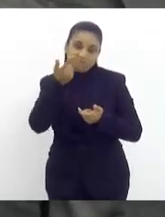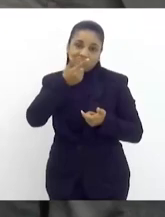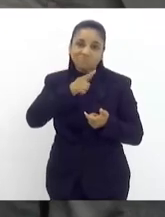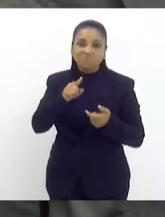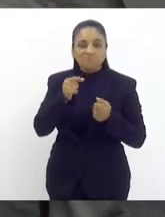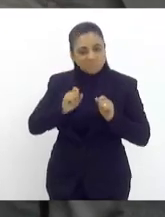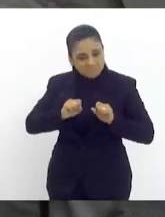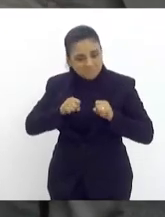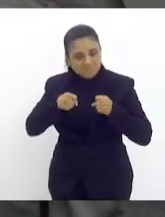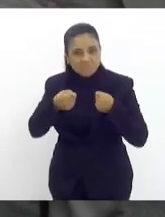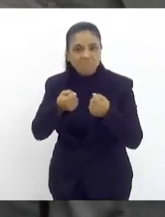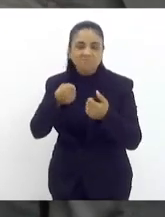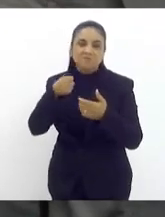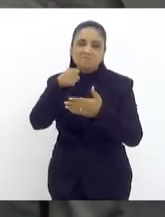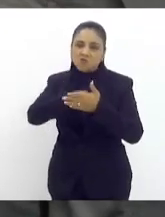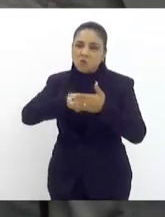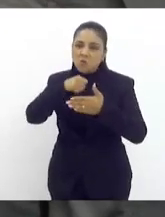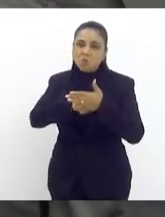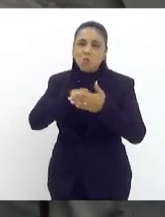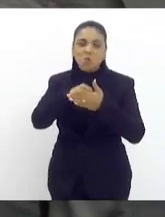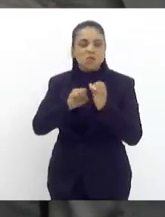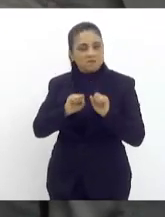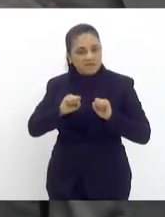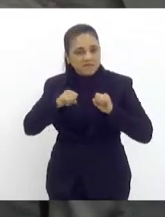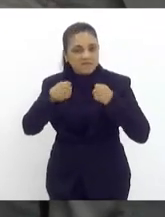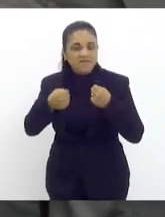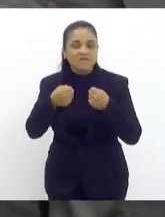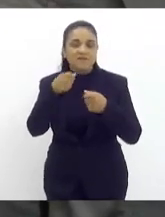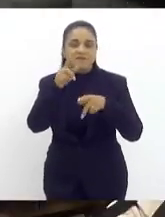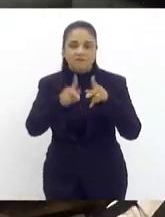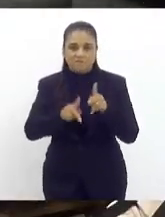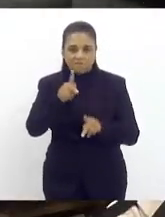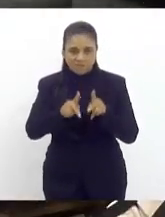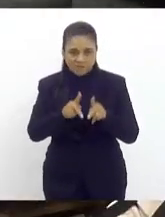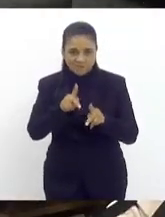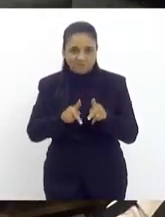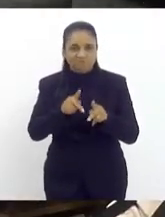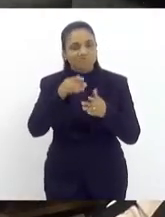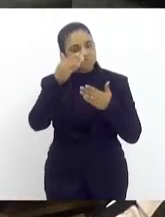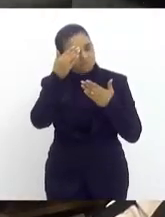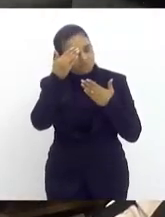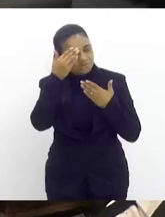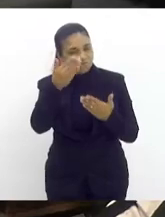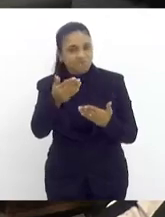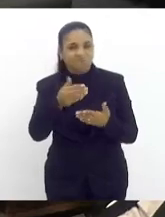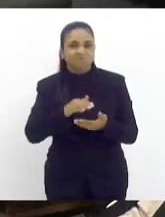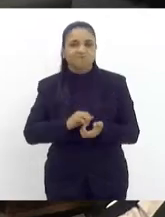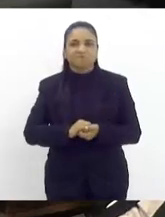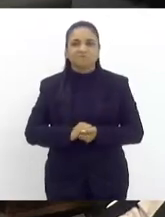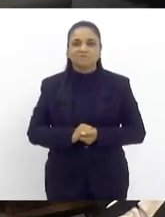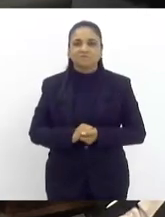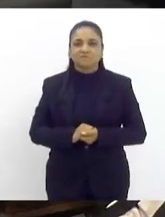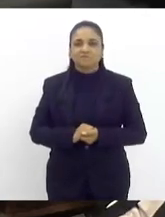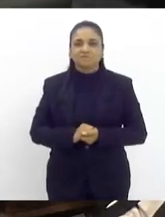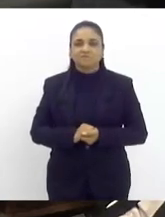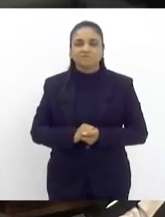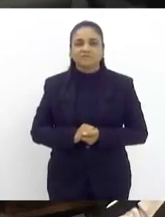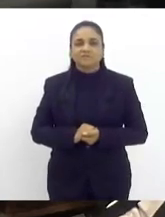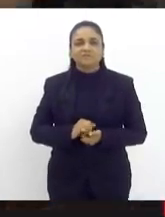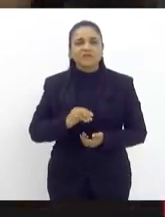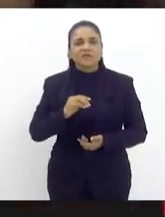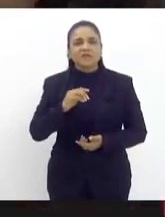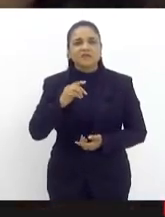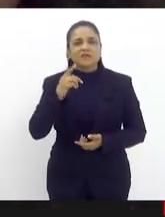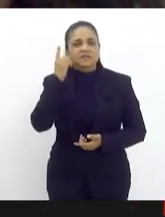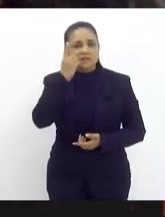em defesa da legislação e em defesa da população. Muito obrigado. Presidente Marcelada, deputada